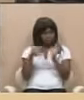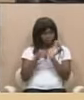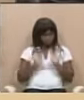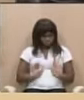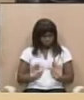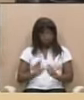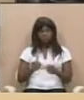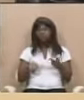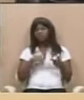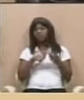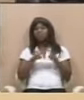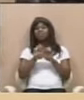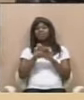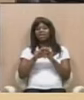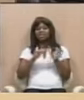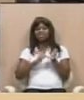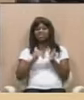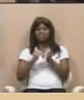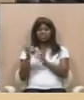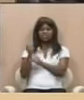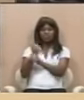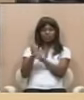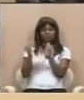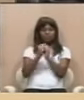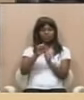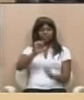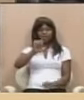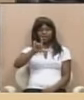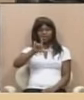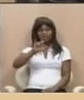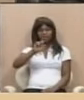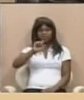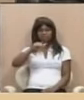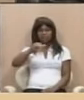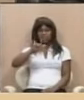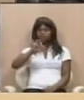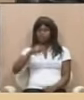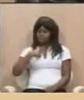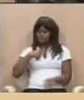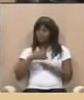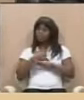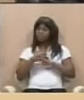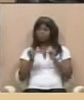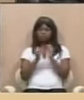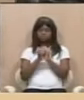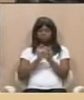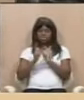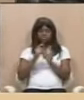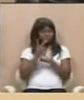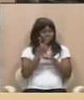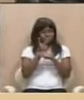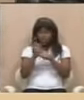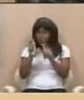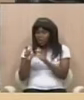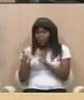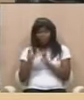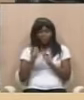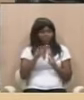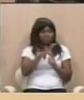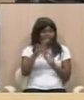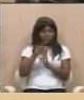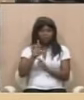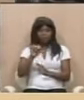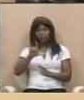A Secretaria de Obras, junto com a Elisângela, Adriana e Elisângela, e eu participei disso, tentamos encontrar um local que pudesse atendê-los,